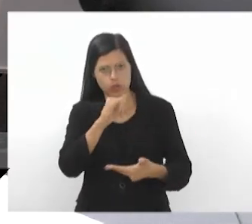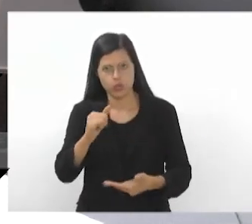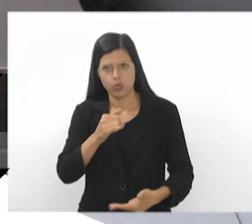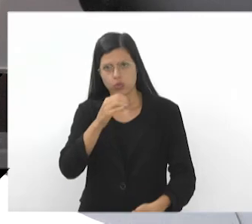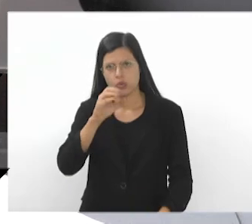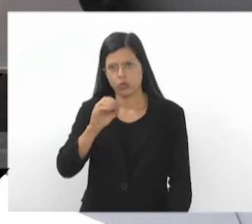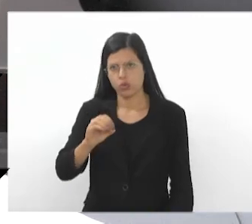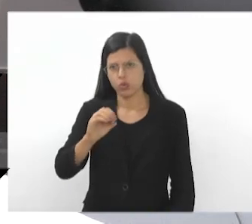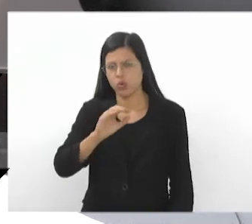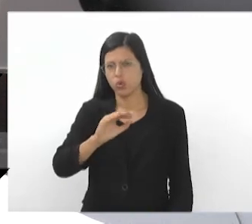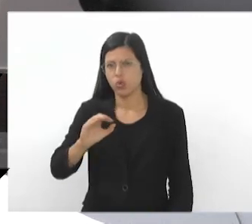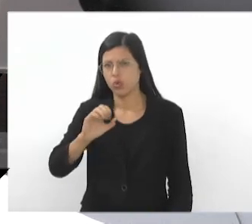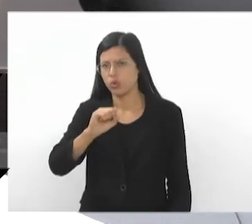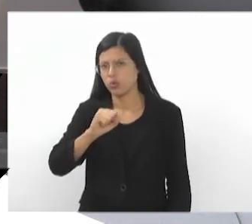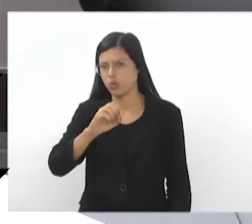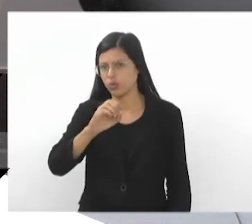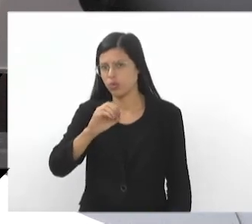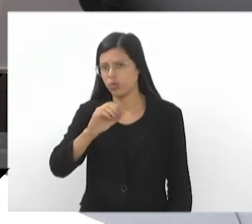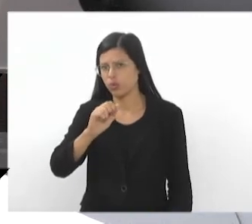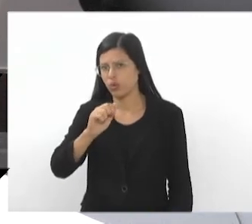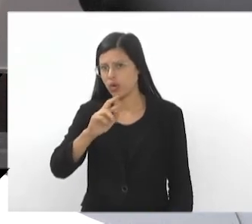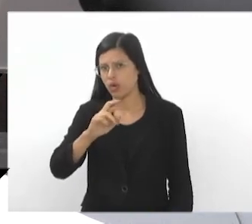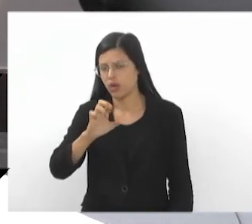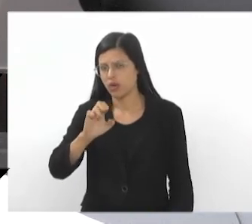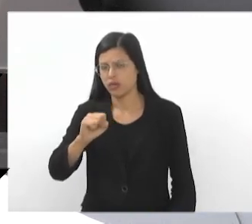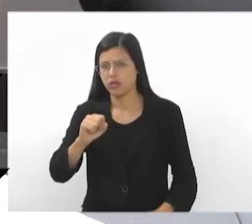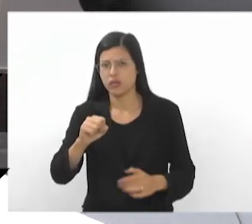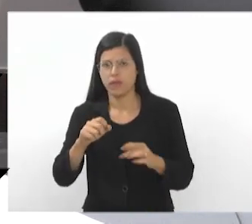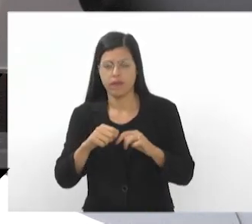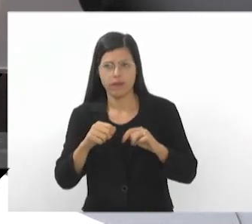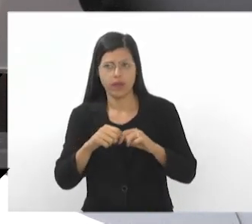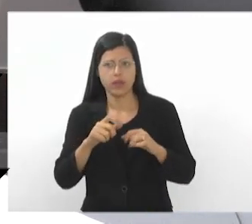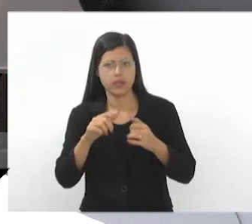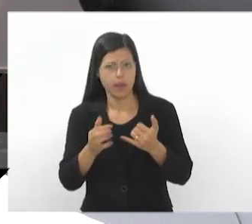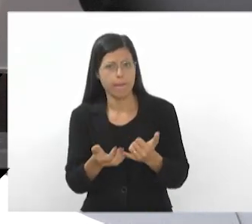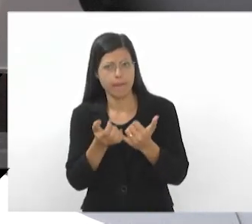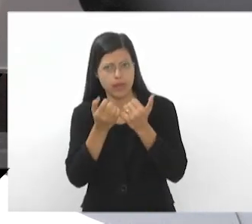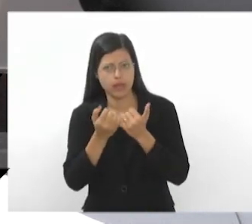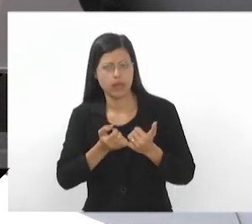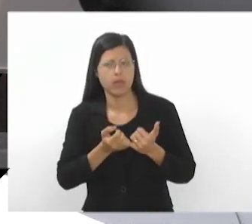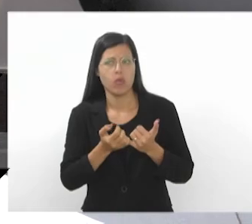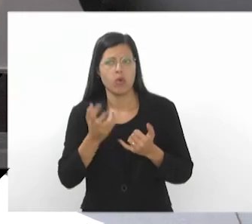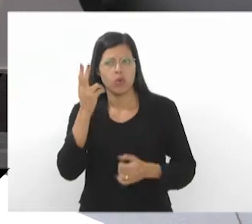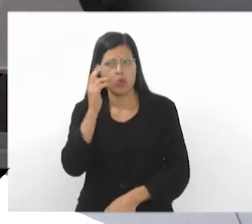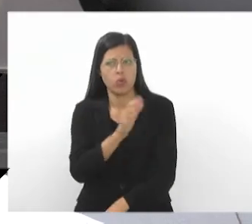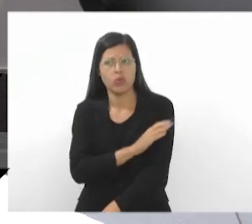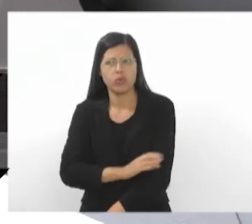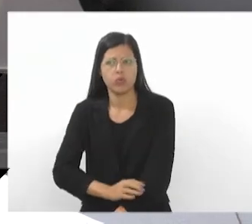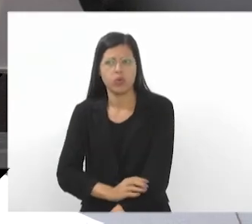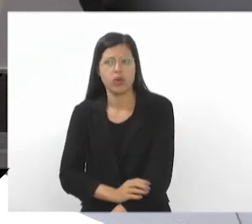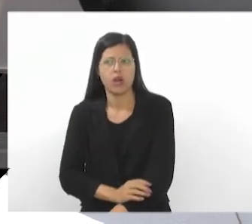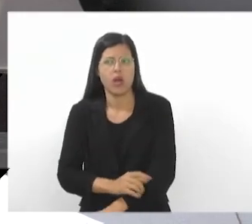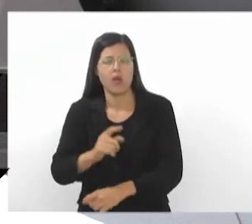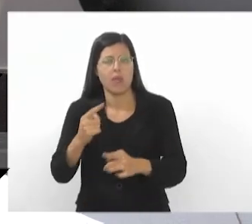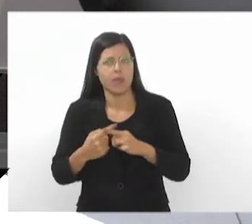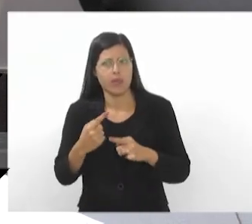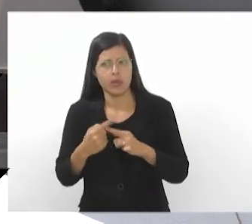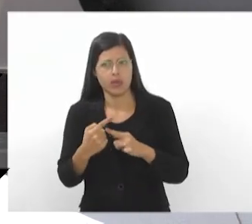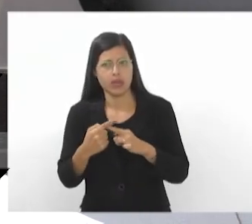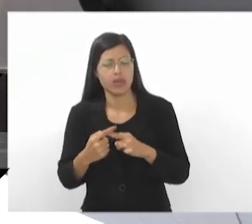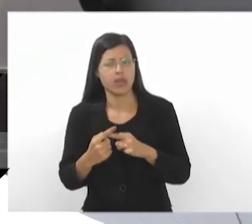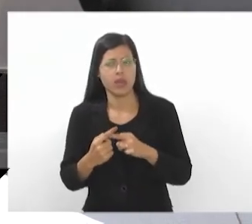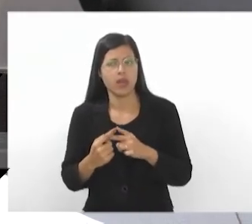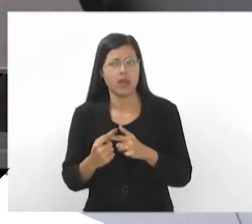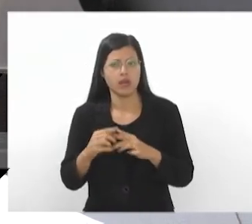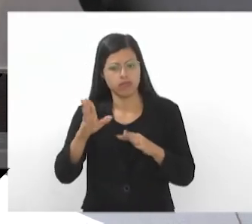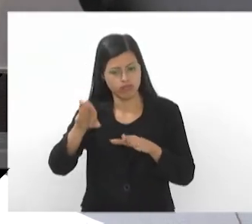entendimento, é patrimônio cultural material mesmo, porque ela fisicamente ela faz parte